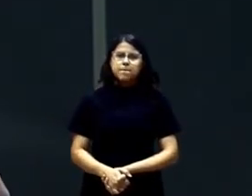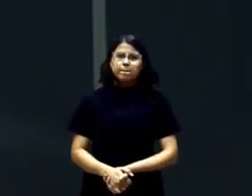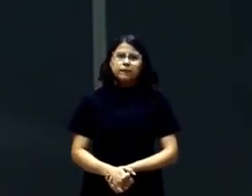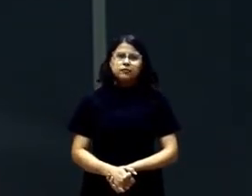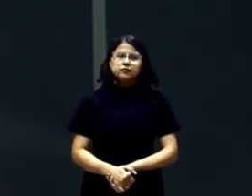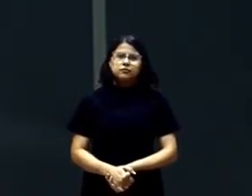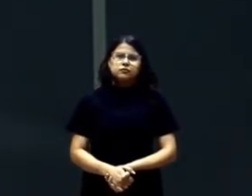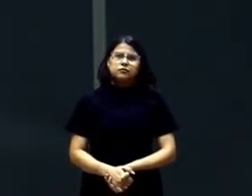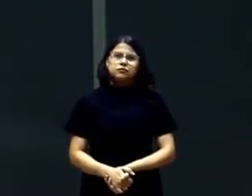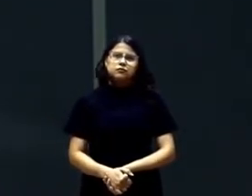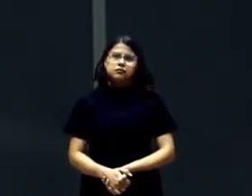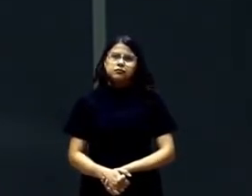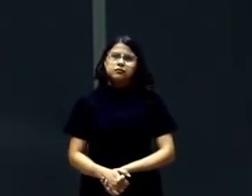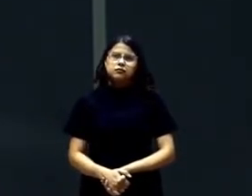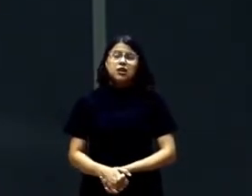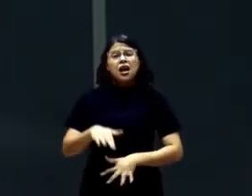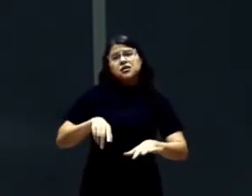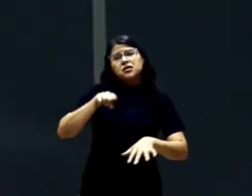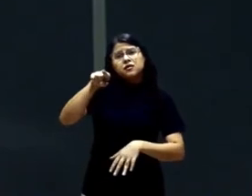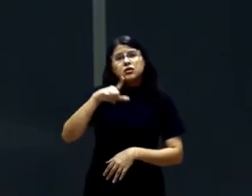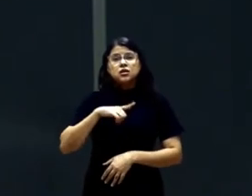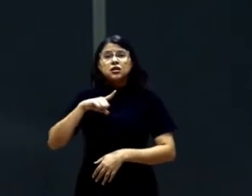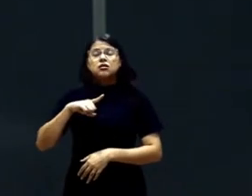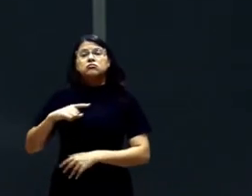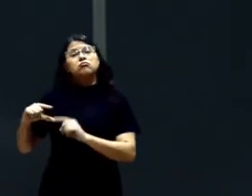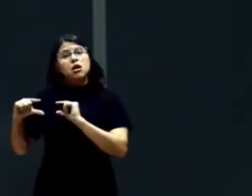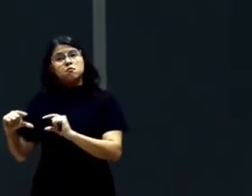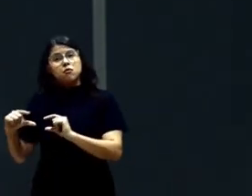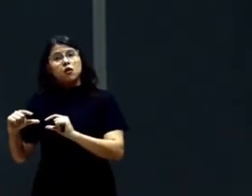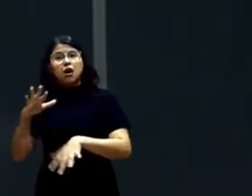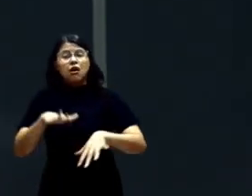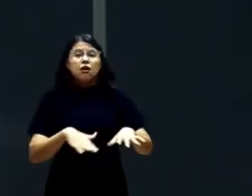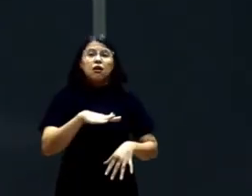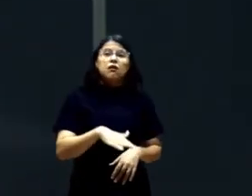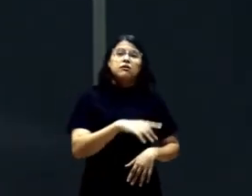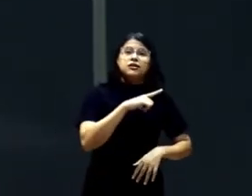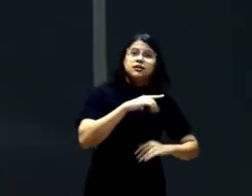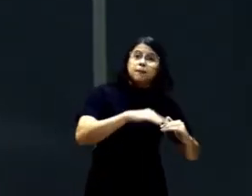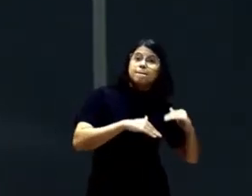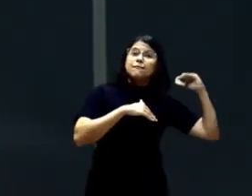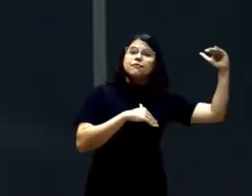talvez seja pouco, talvez seja muito, talvez os celeiros estejam cheios,